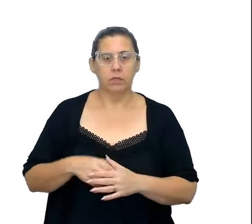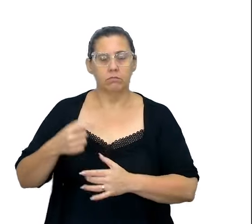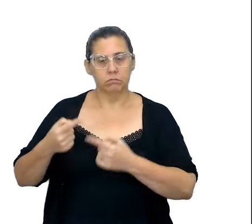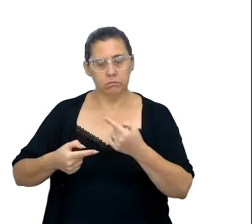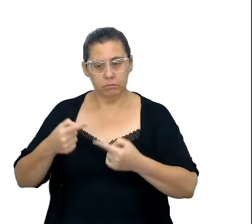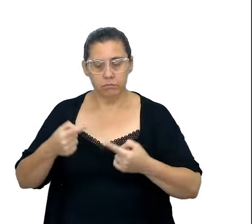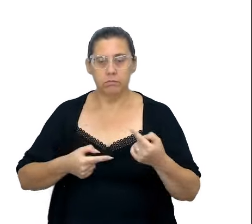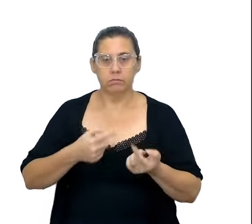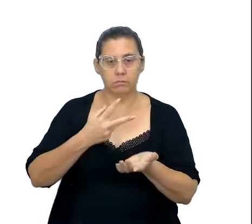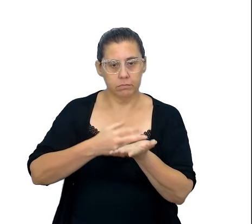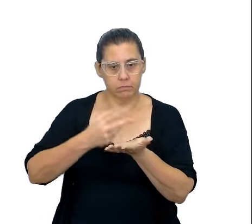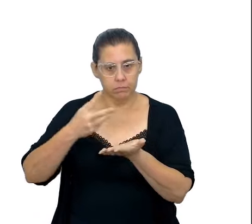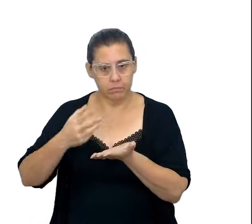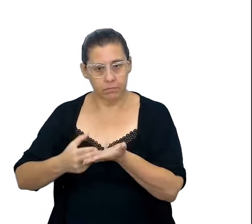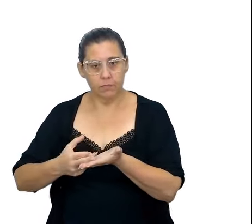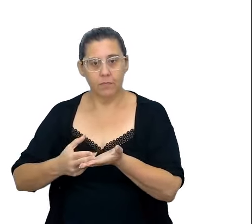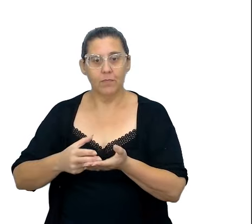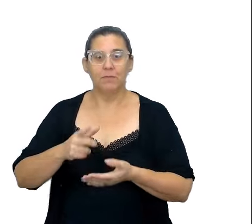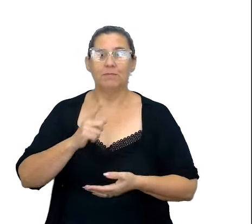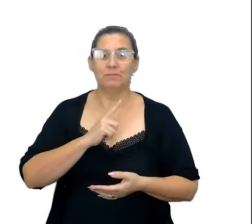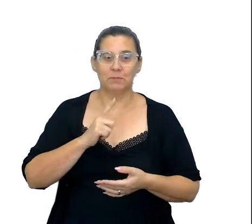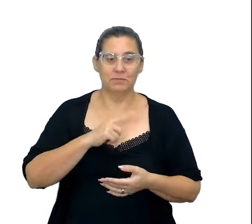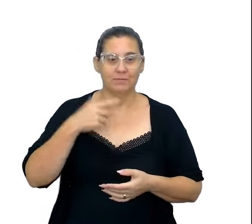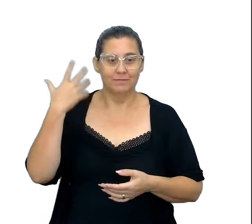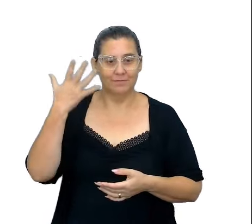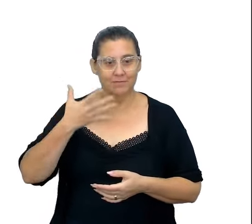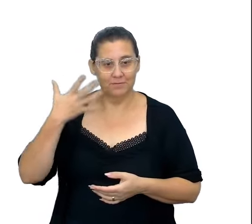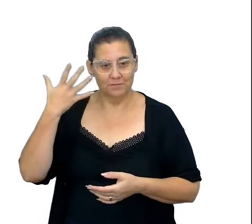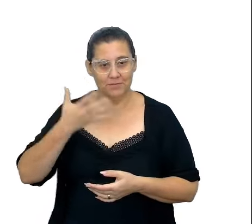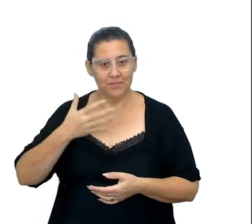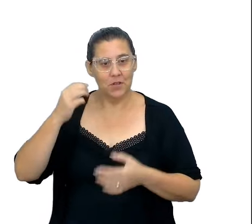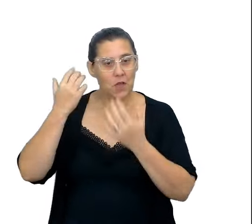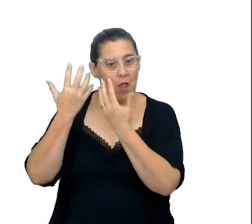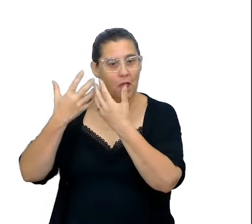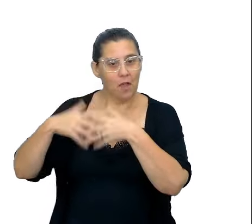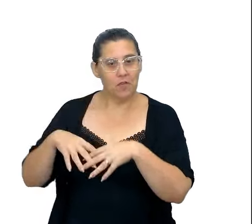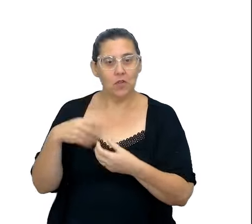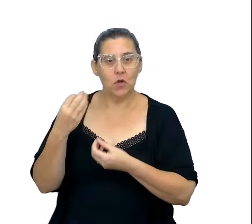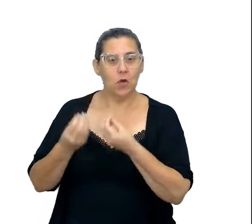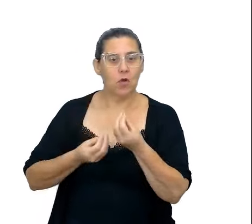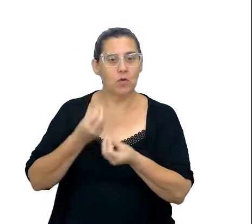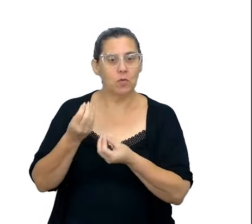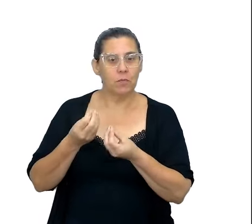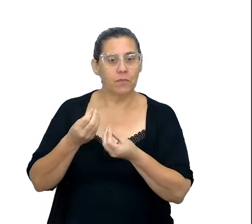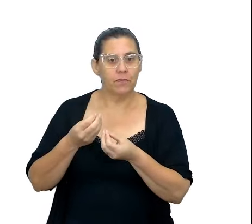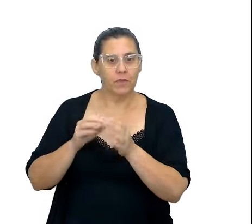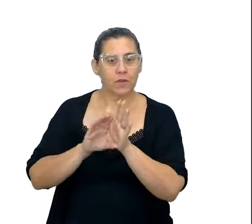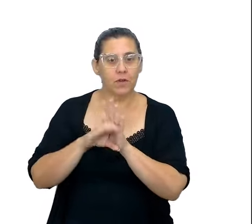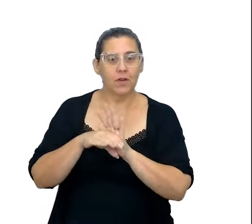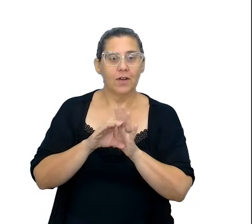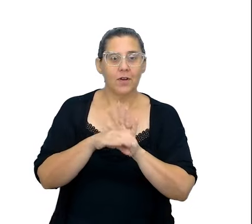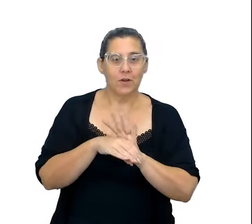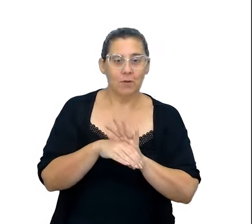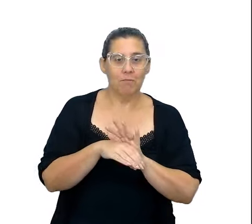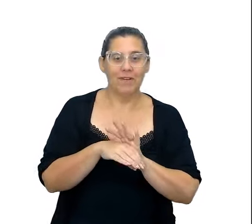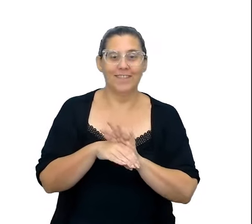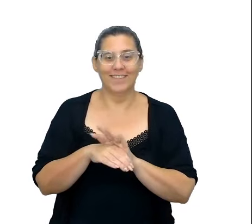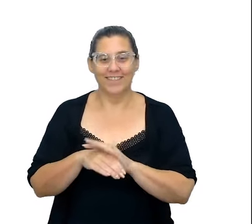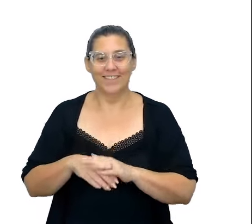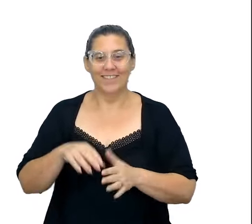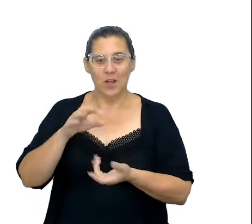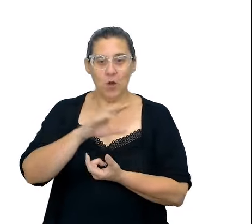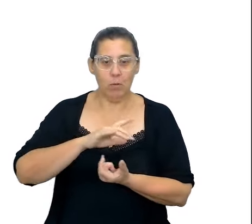para discutir as sugestões aprendidas nessa formação, refletir de que maneira os conceitos relativos ao letramento e escrita podem contribuir